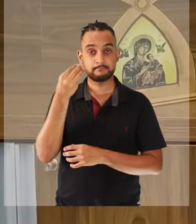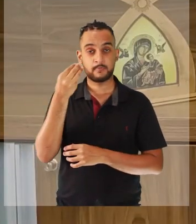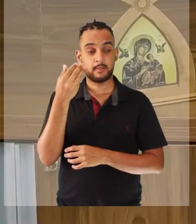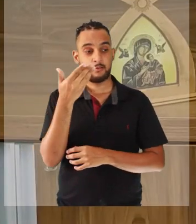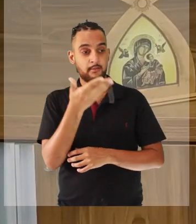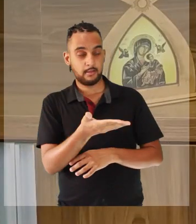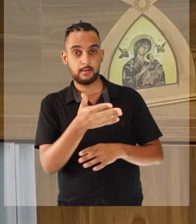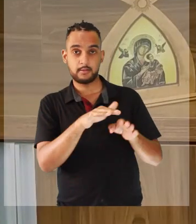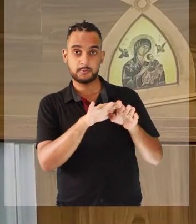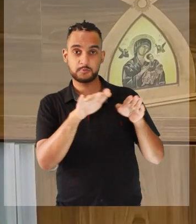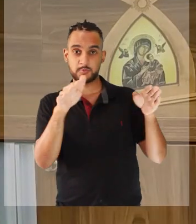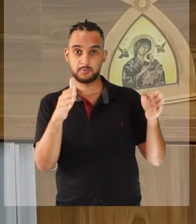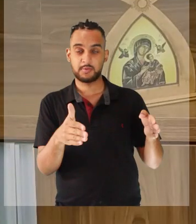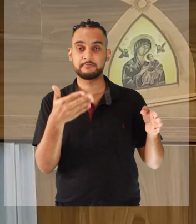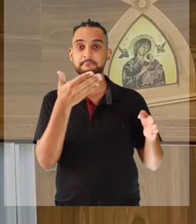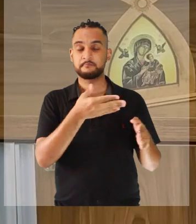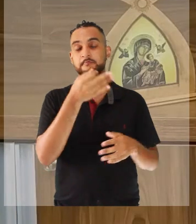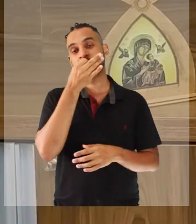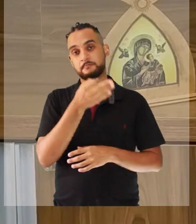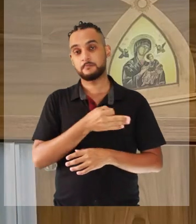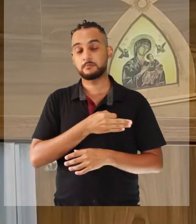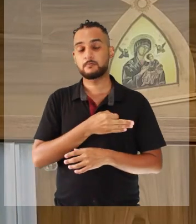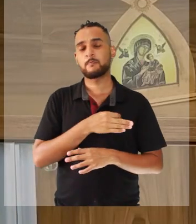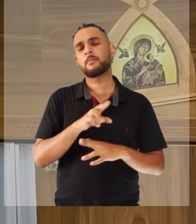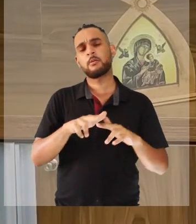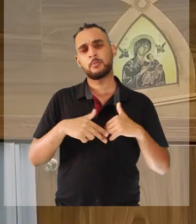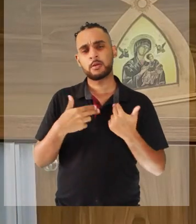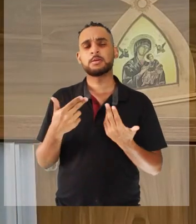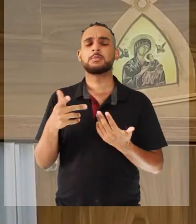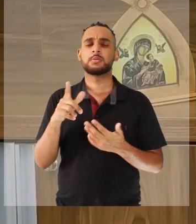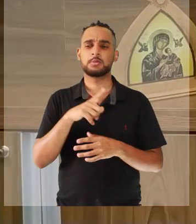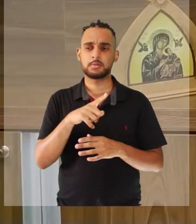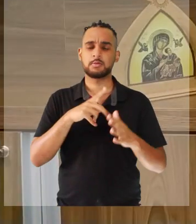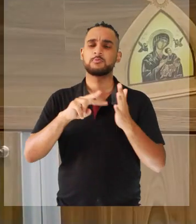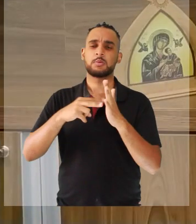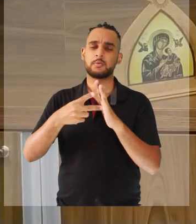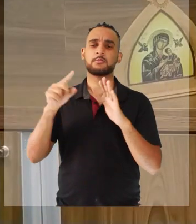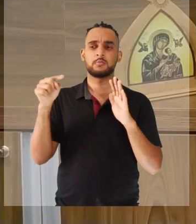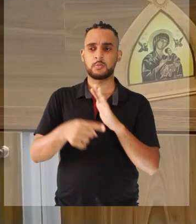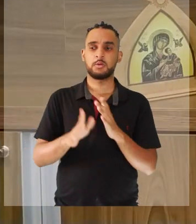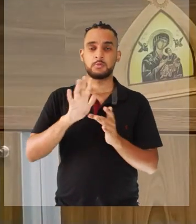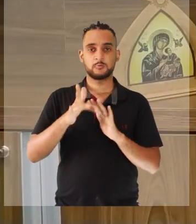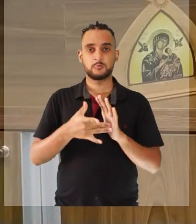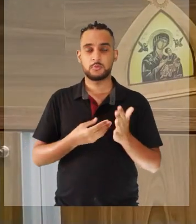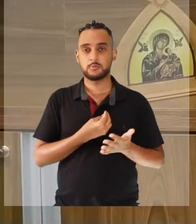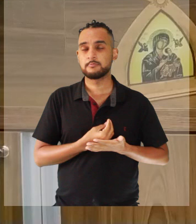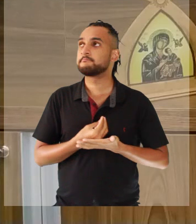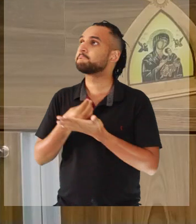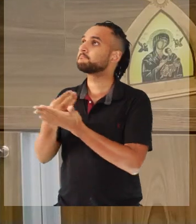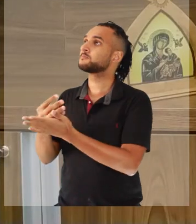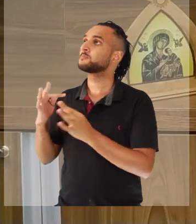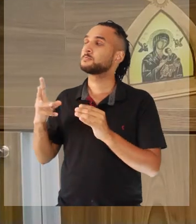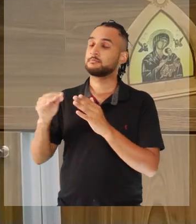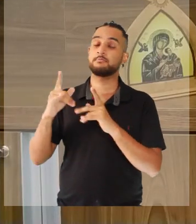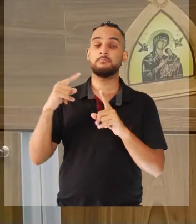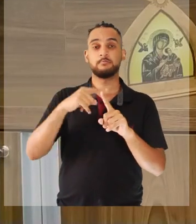agora experimentamos ali, sobre o altar, naquela Eucaristia. Por isso que faz todo sentido, naquele